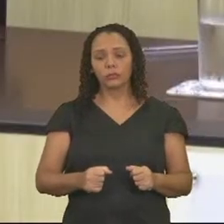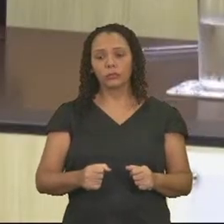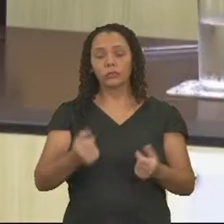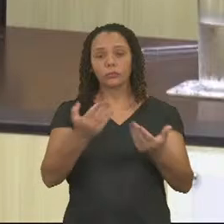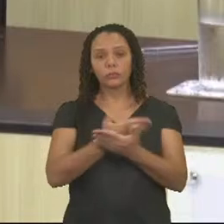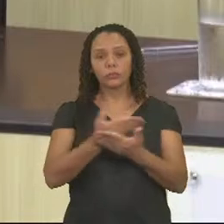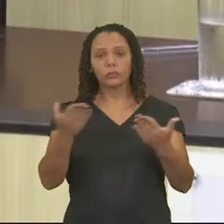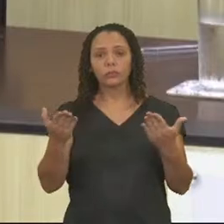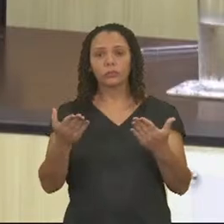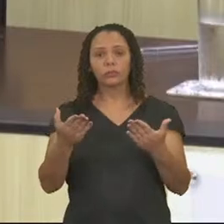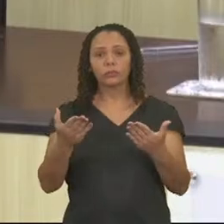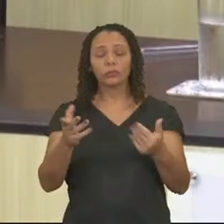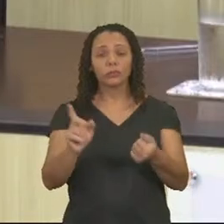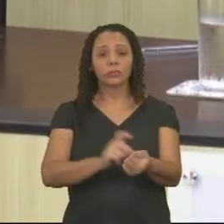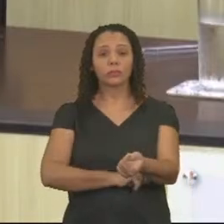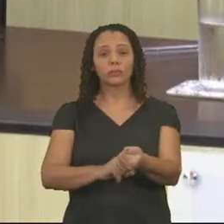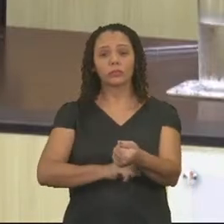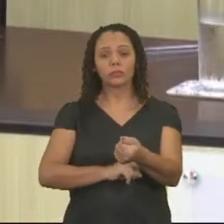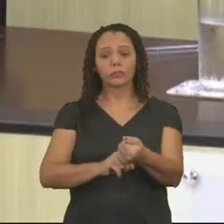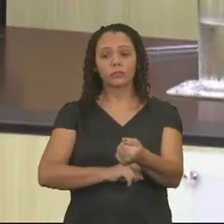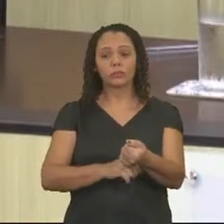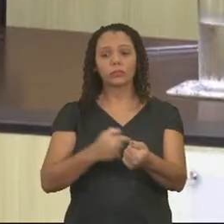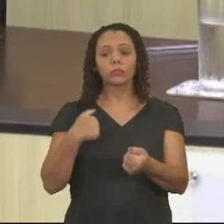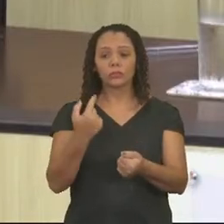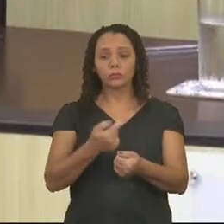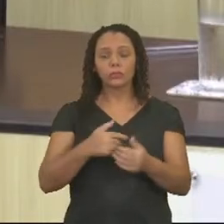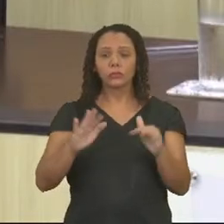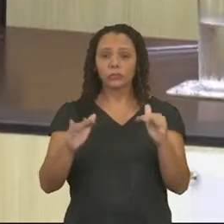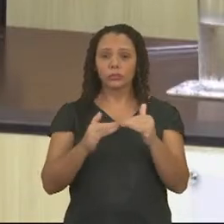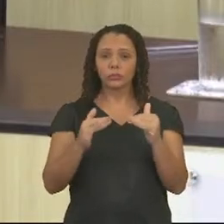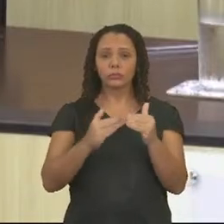vocês estão favoráveis, nós estamos favoráveis a você.